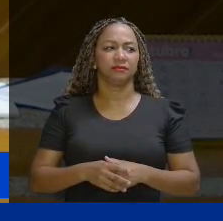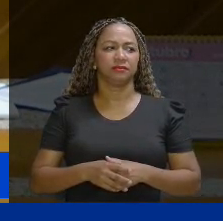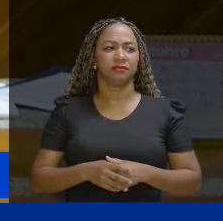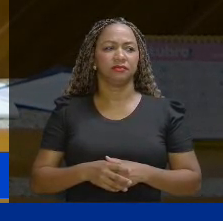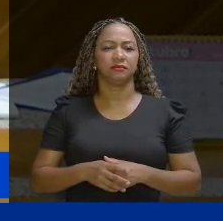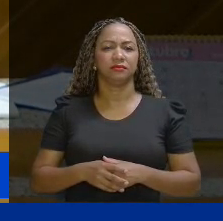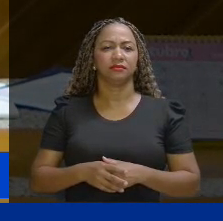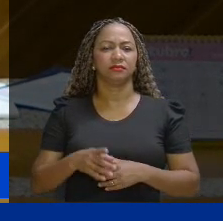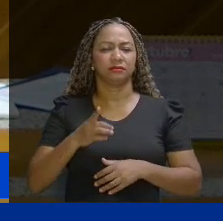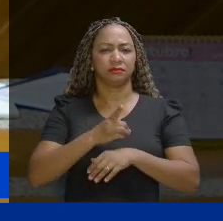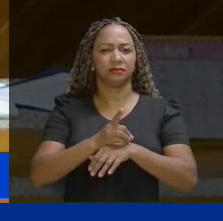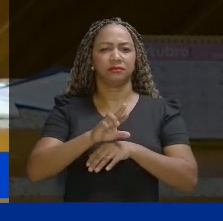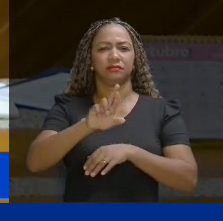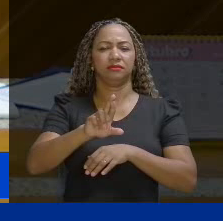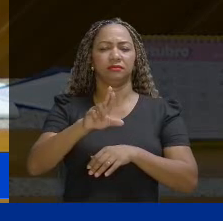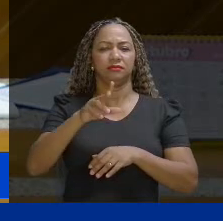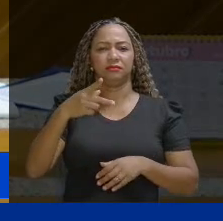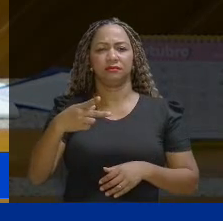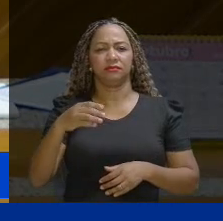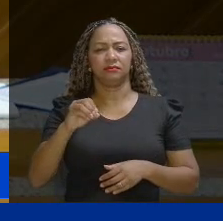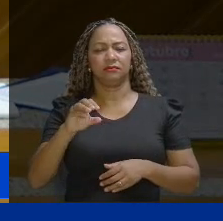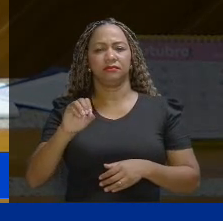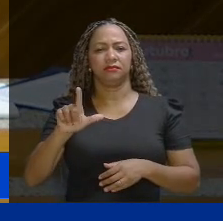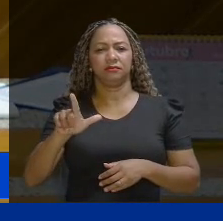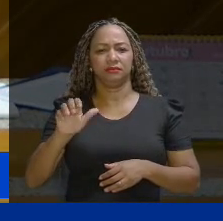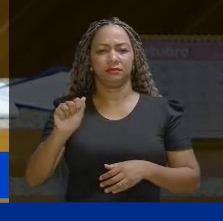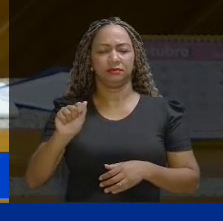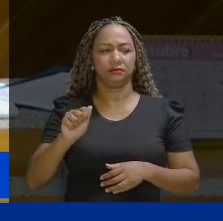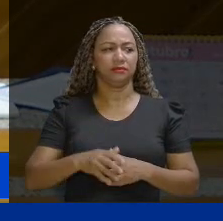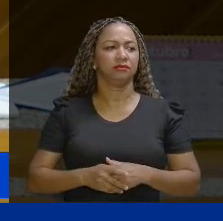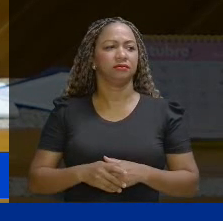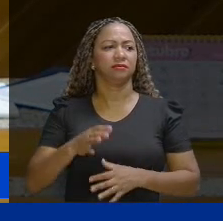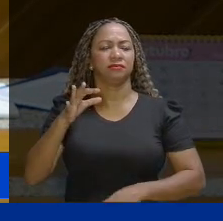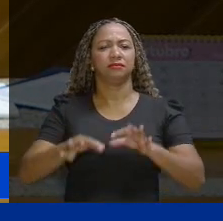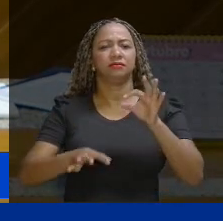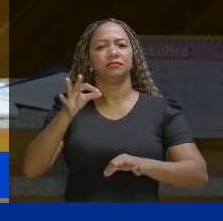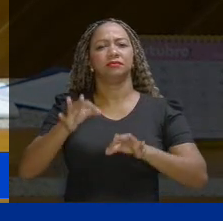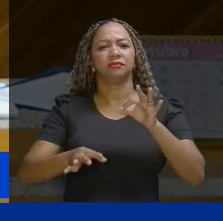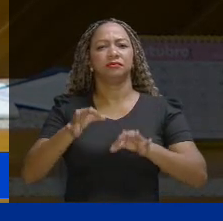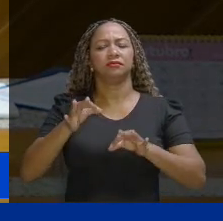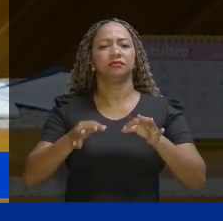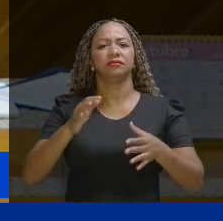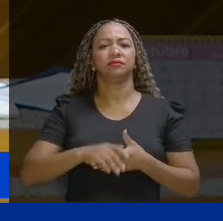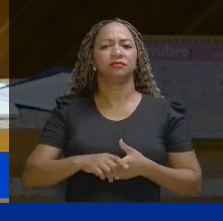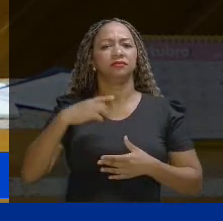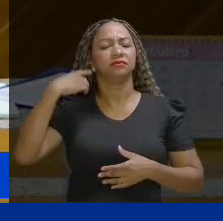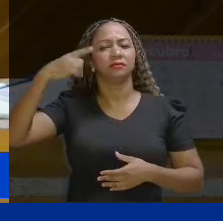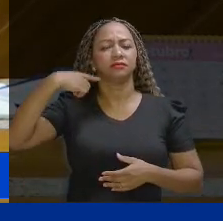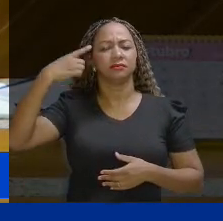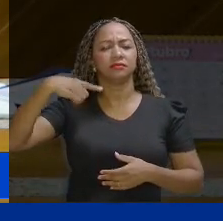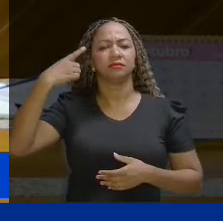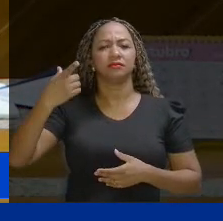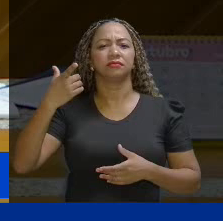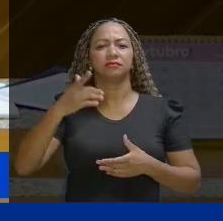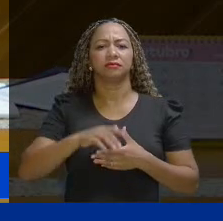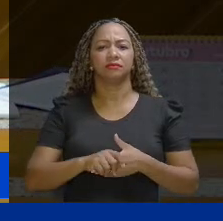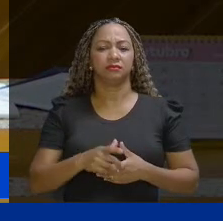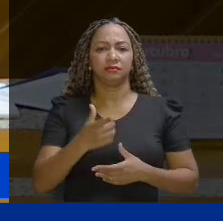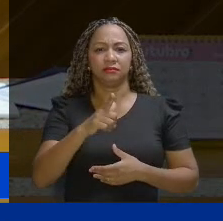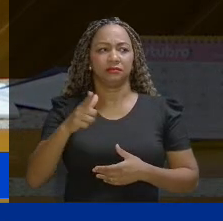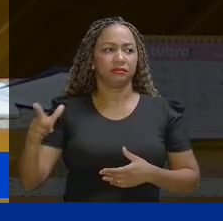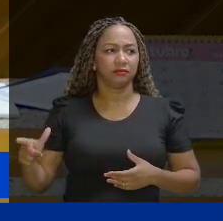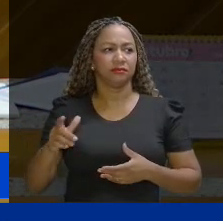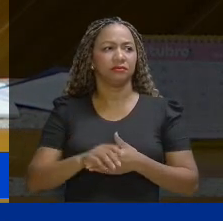e a doutora Paola, a vaga de juiz titular da classe dos advogados está vaga e não